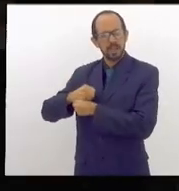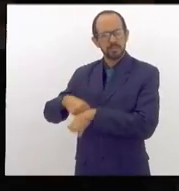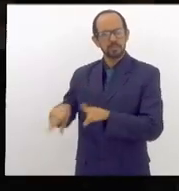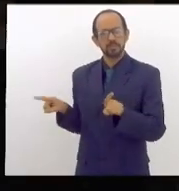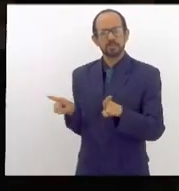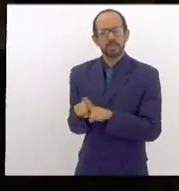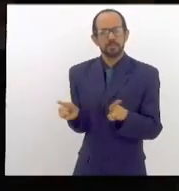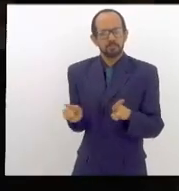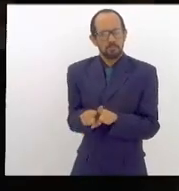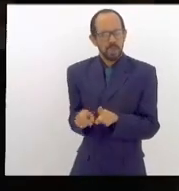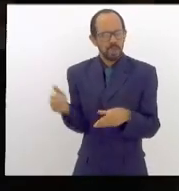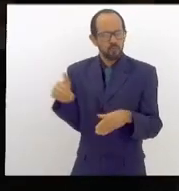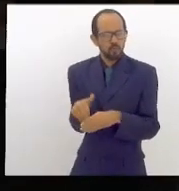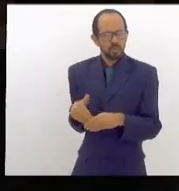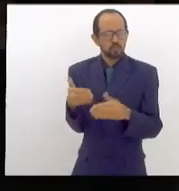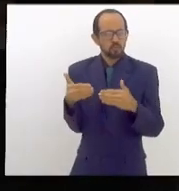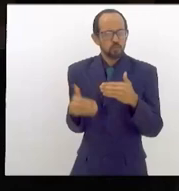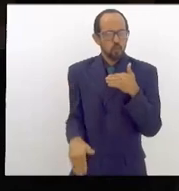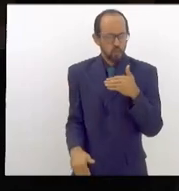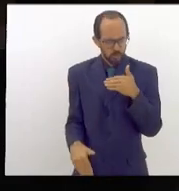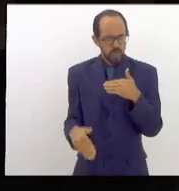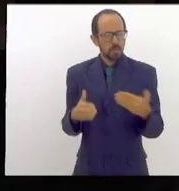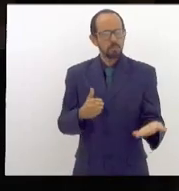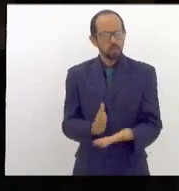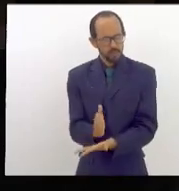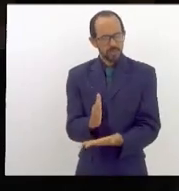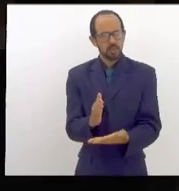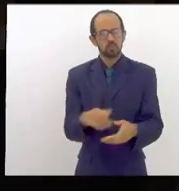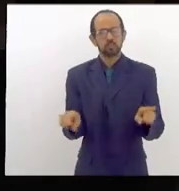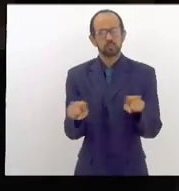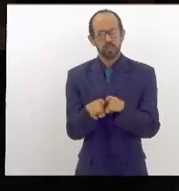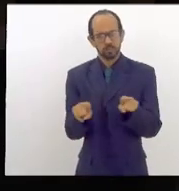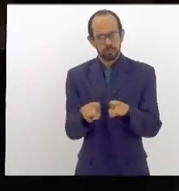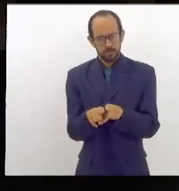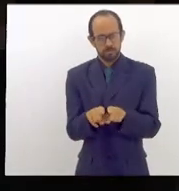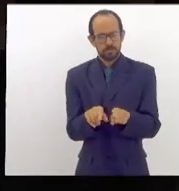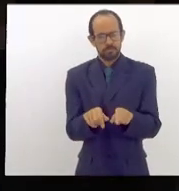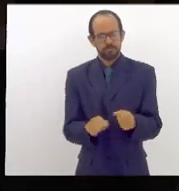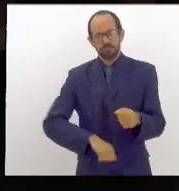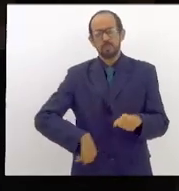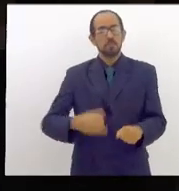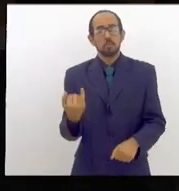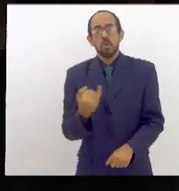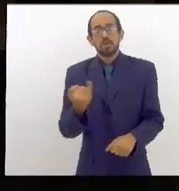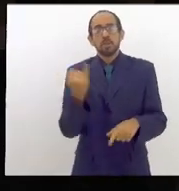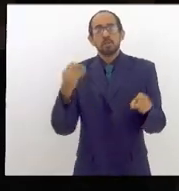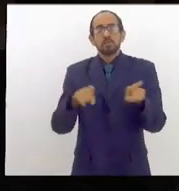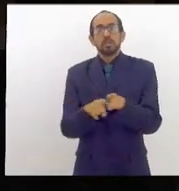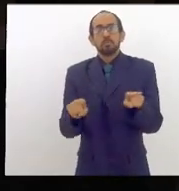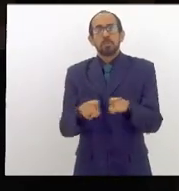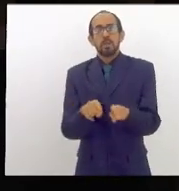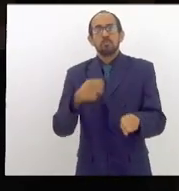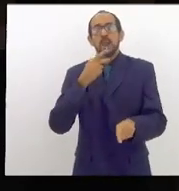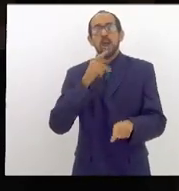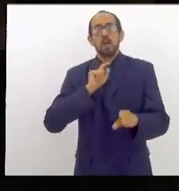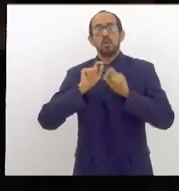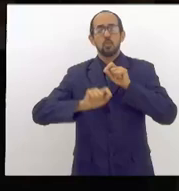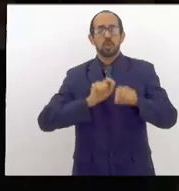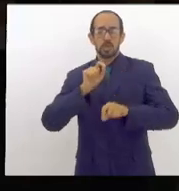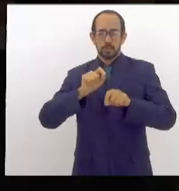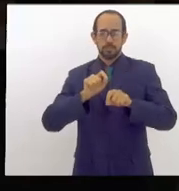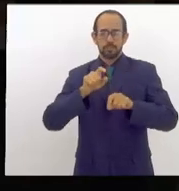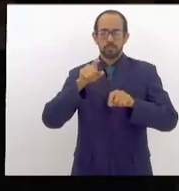e voltamos contra a aprovação do governador E aí é importante dizer que isso